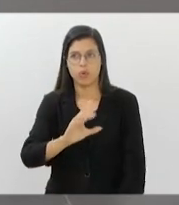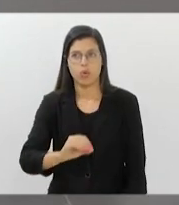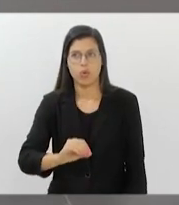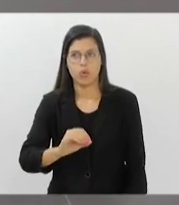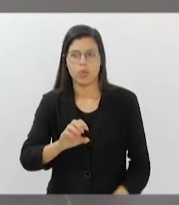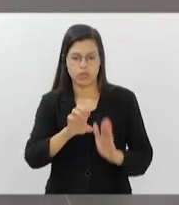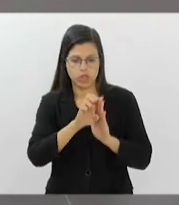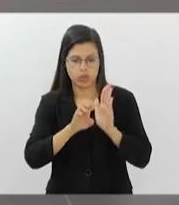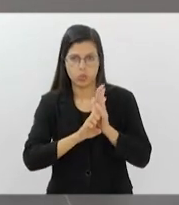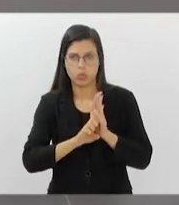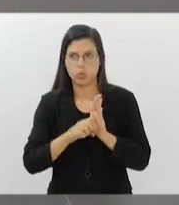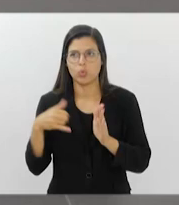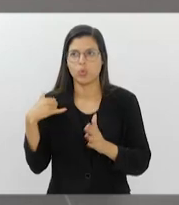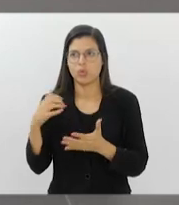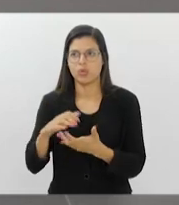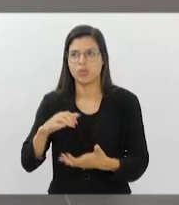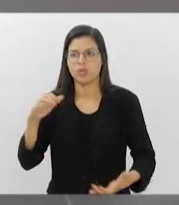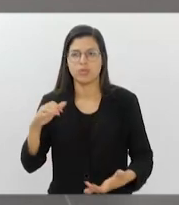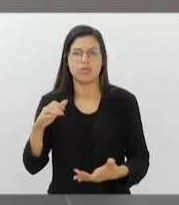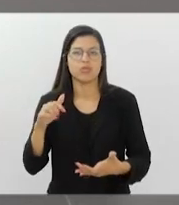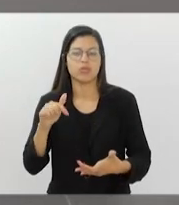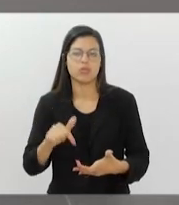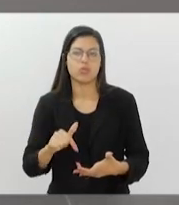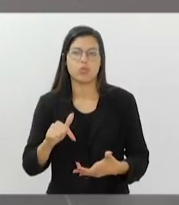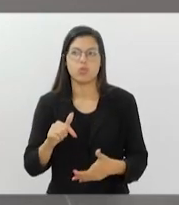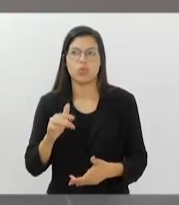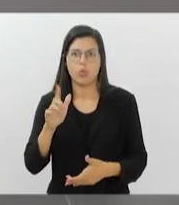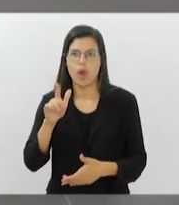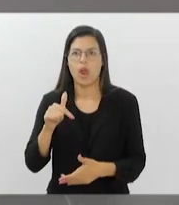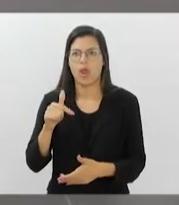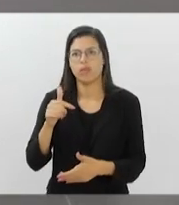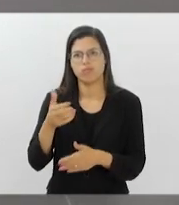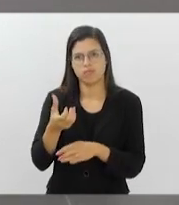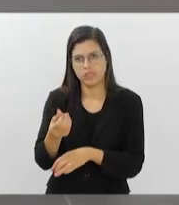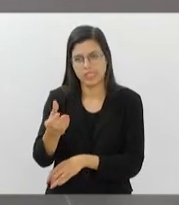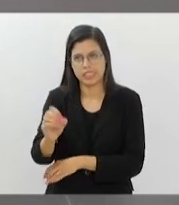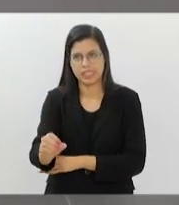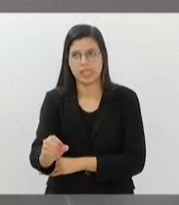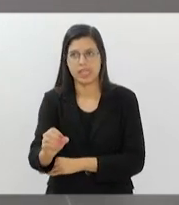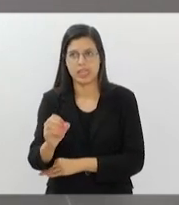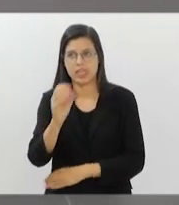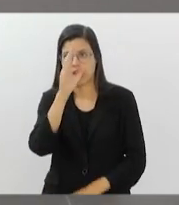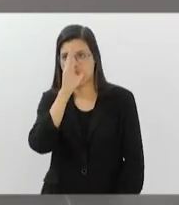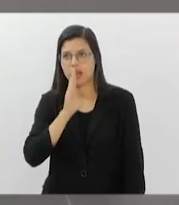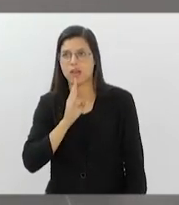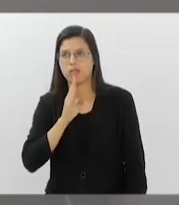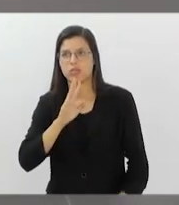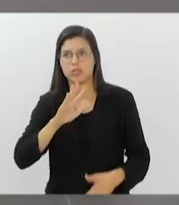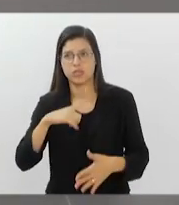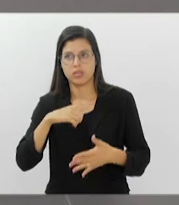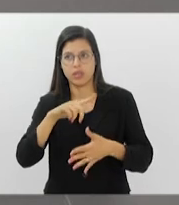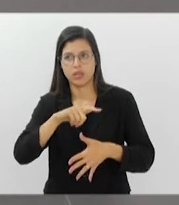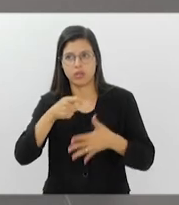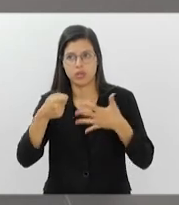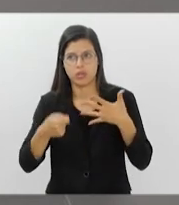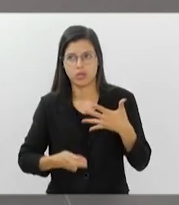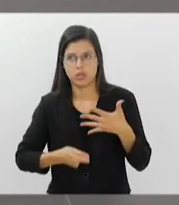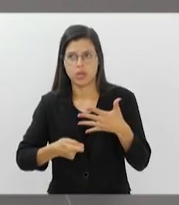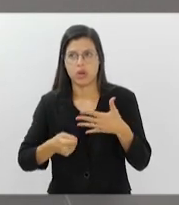do Idoso considera o idoso de 60. Na gratuidade, tem jurisprudência firmada que é só acima